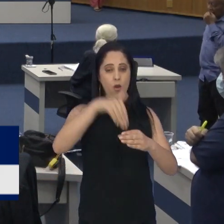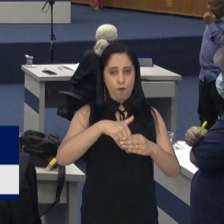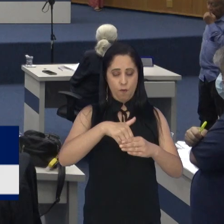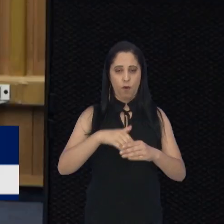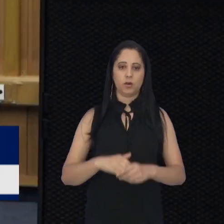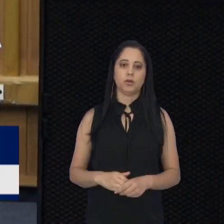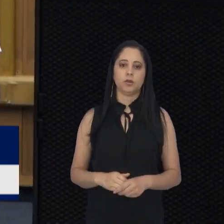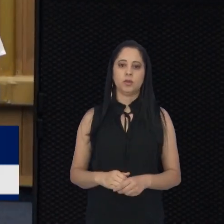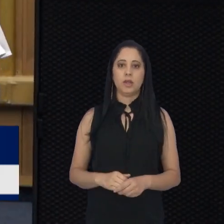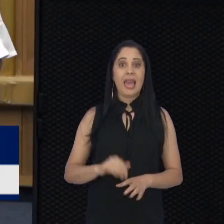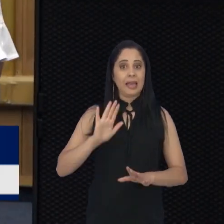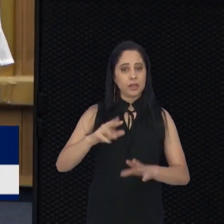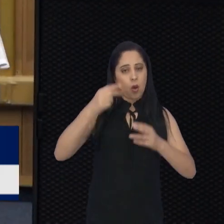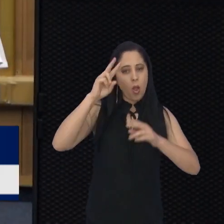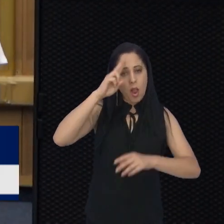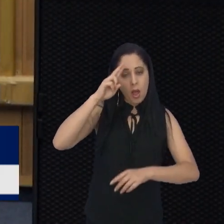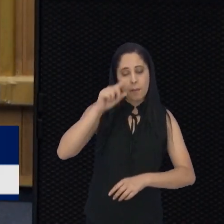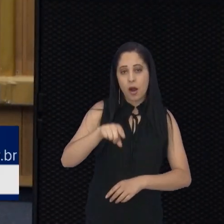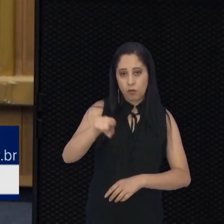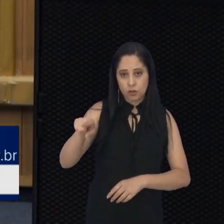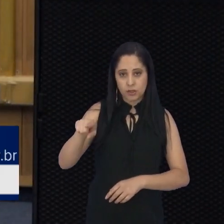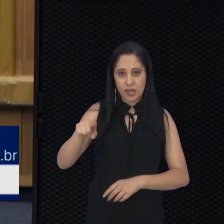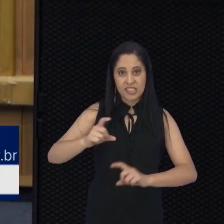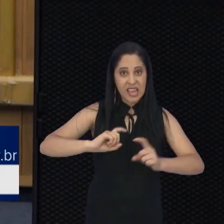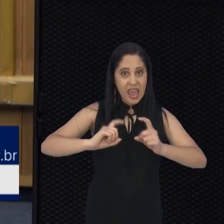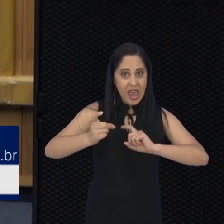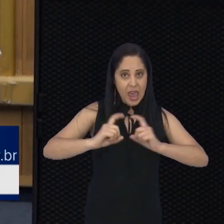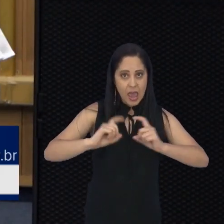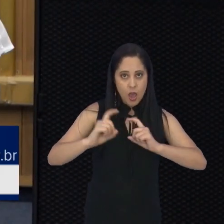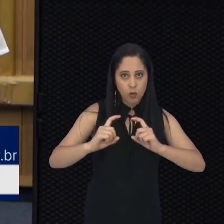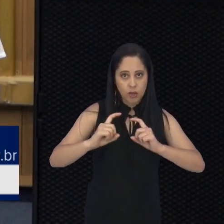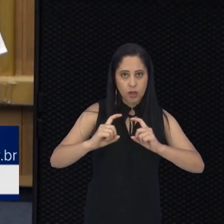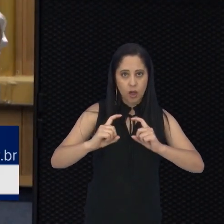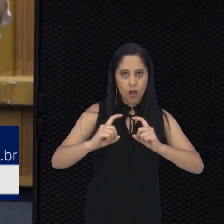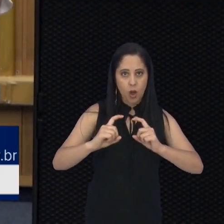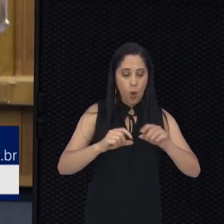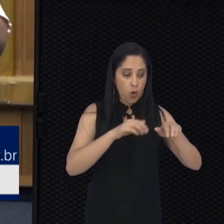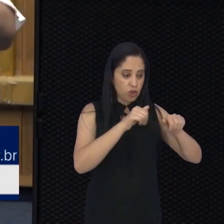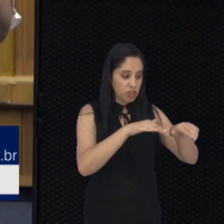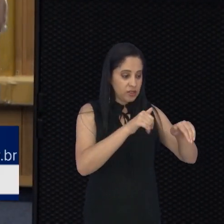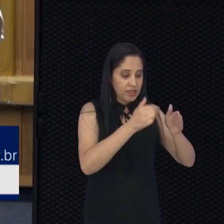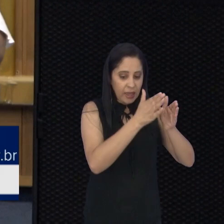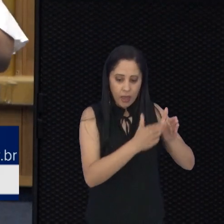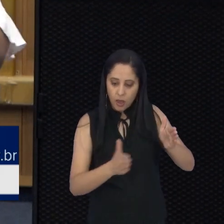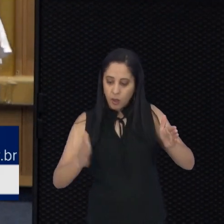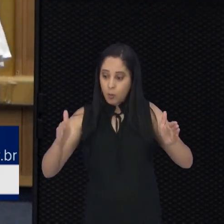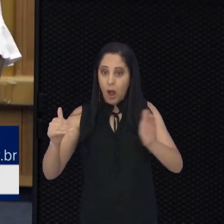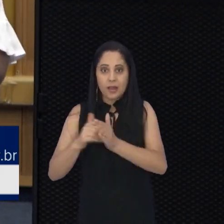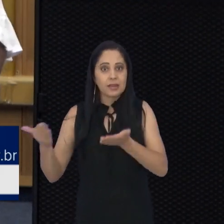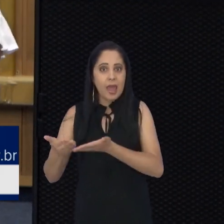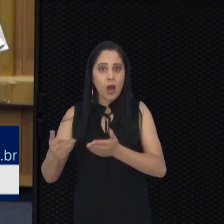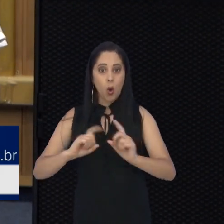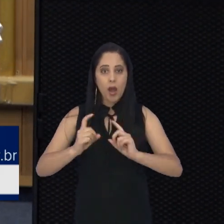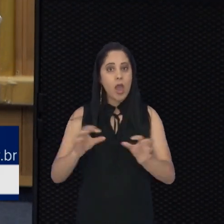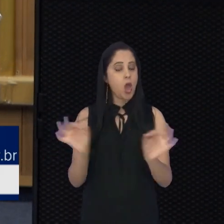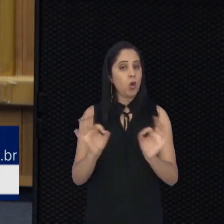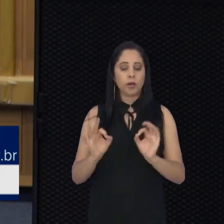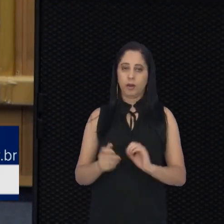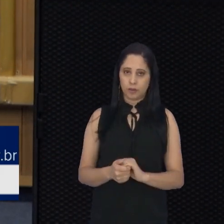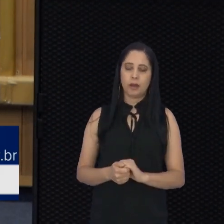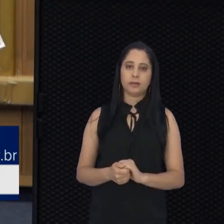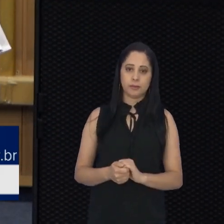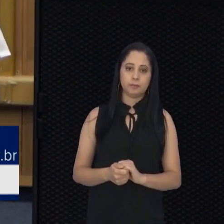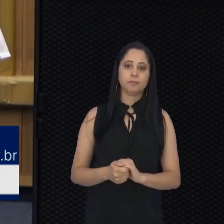houve reunião do Conselho da Fundação Cultural desde setembro. O Sistema Nacional da Cultura exige uma